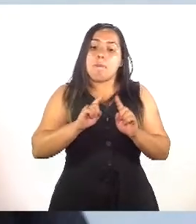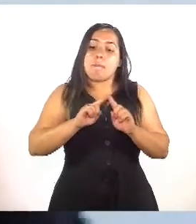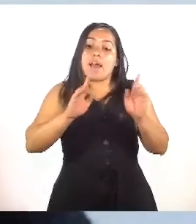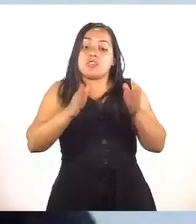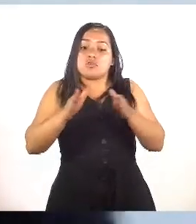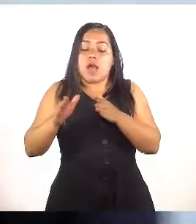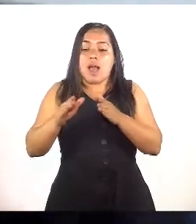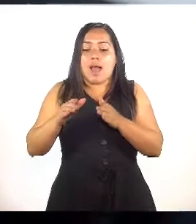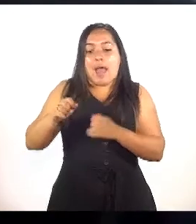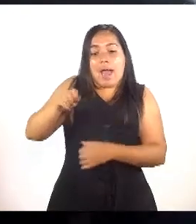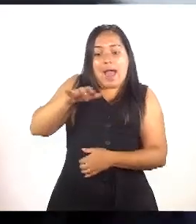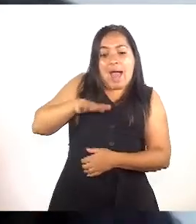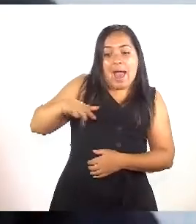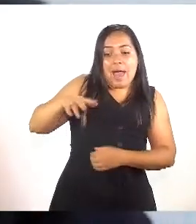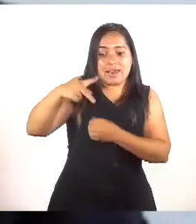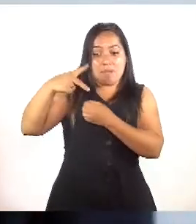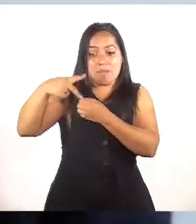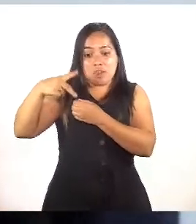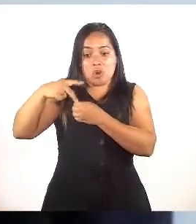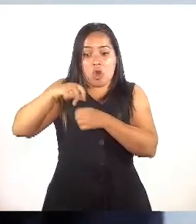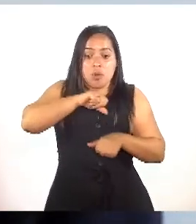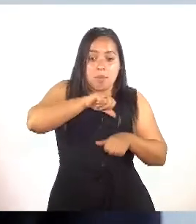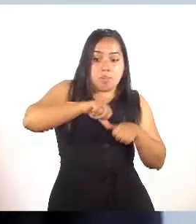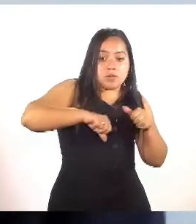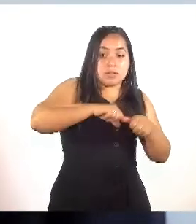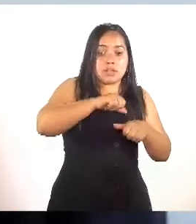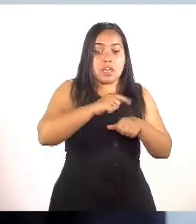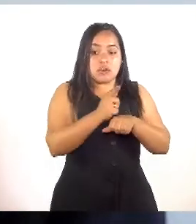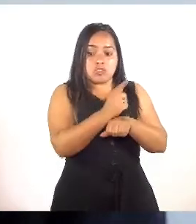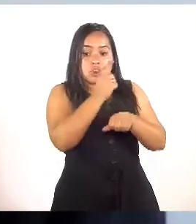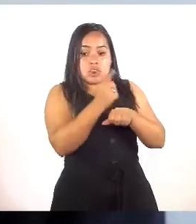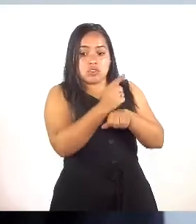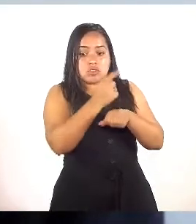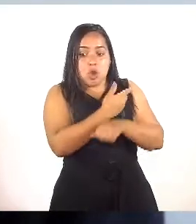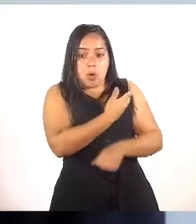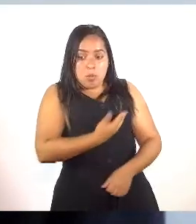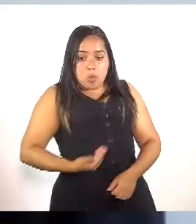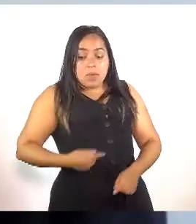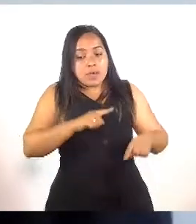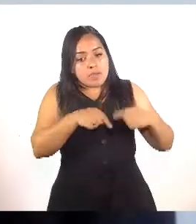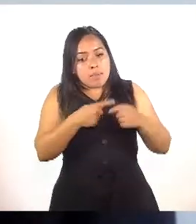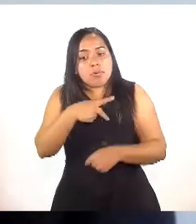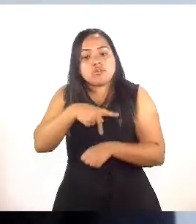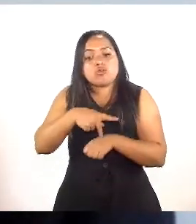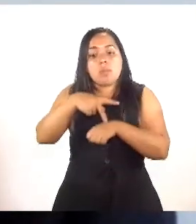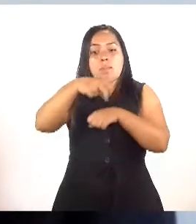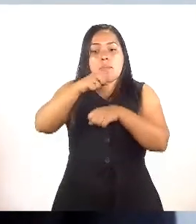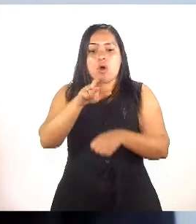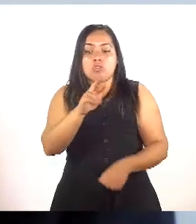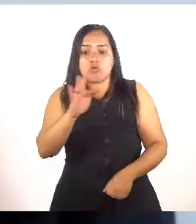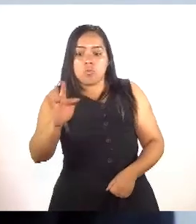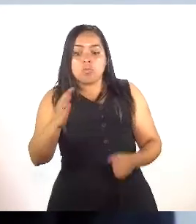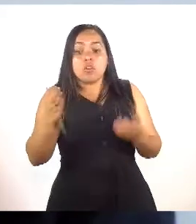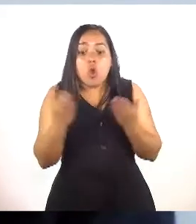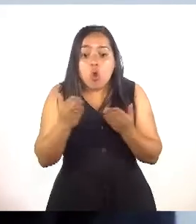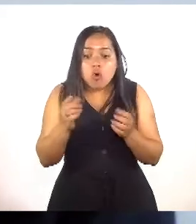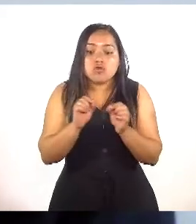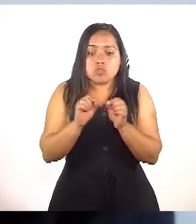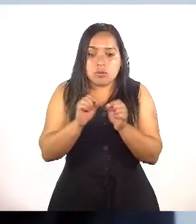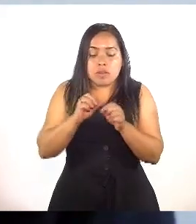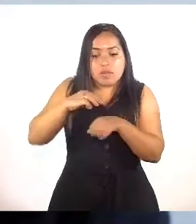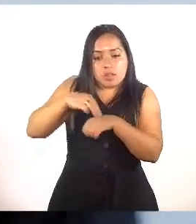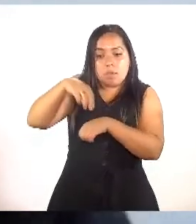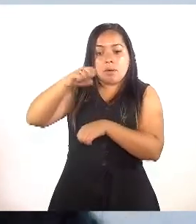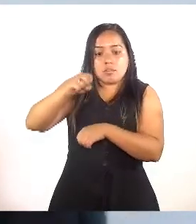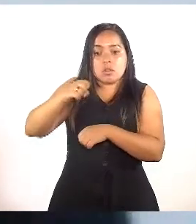petróleo para a área de gestão pública. Fiz pós em gestão pública pela UF e atualmente estou fazendo mestrado na UF também em